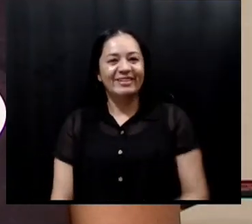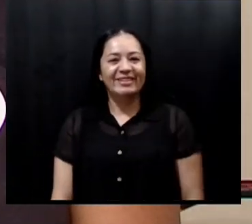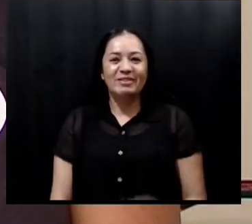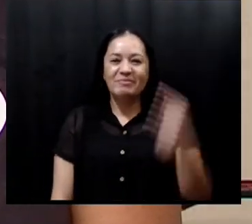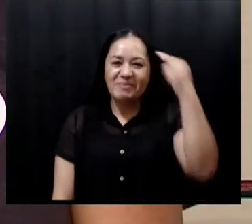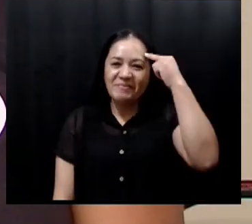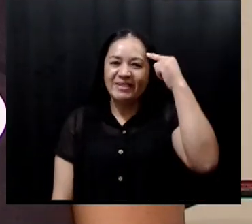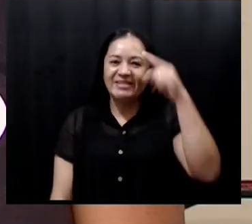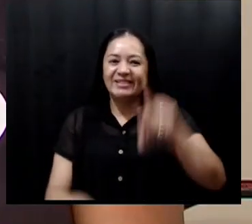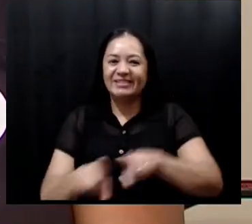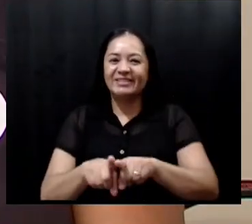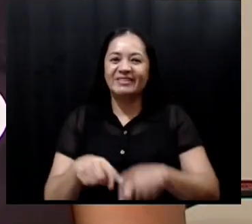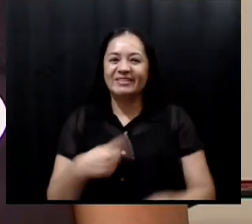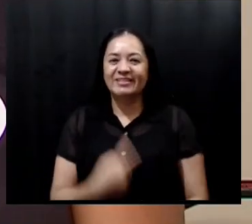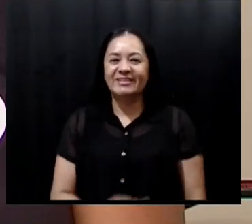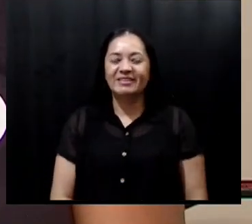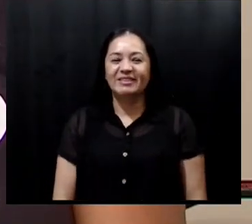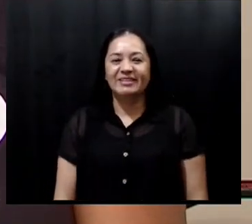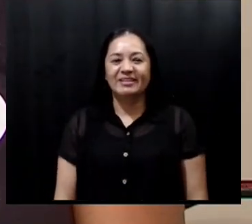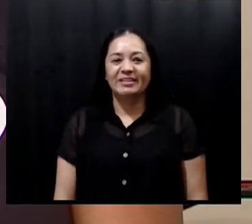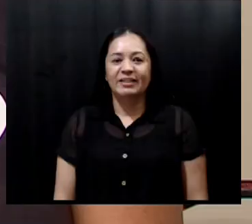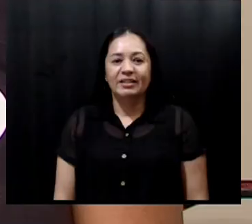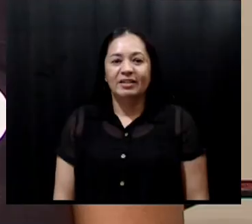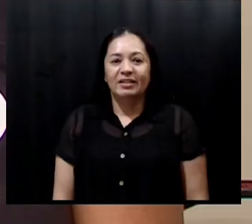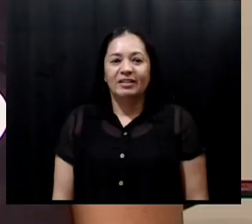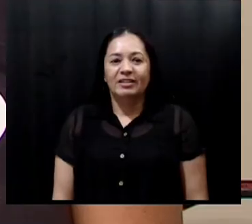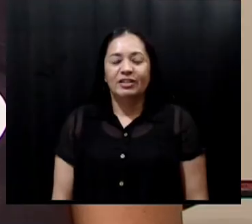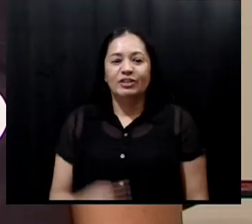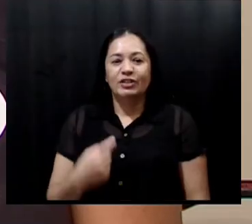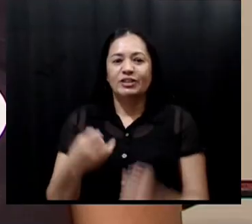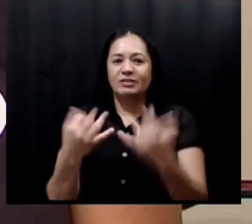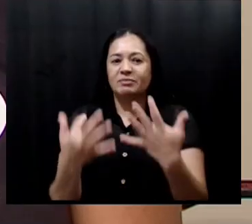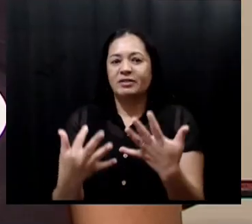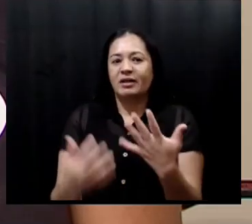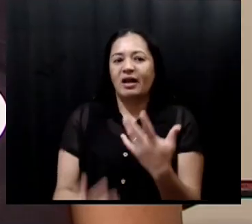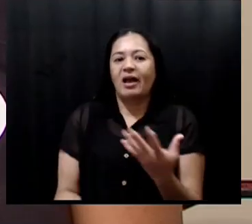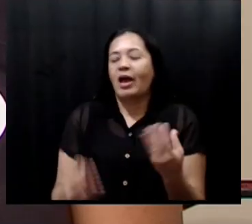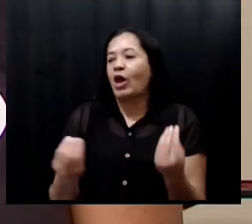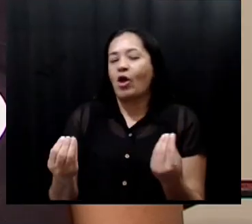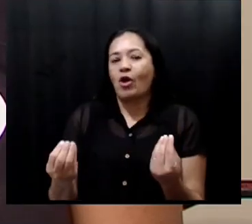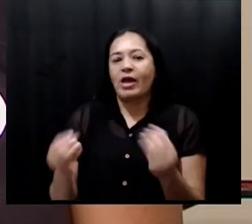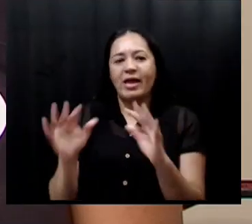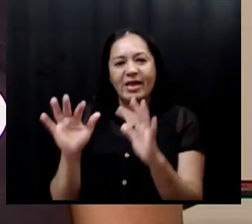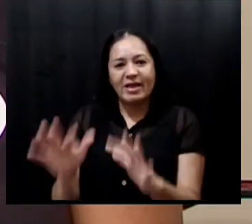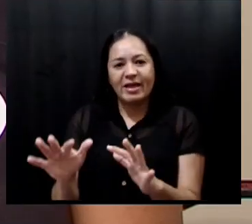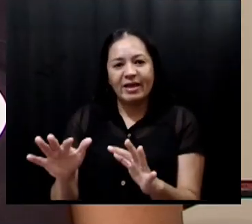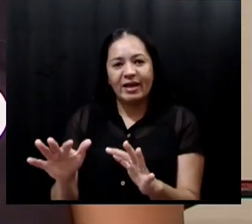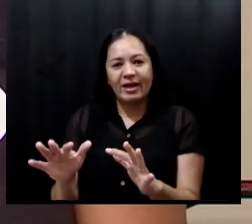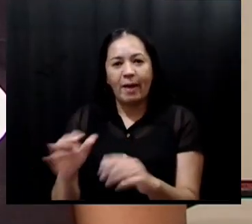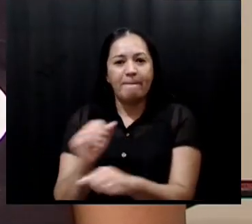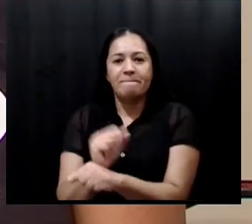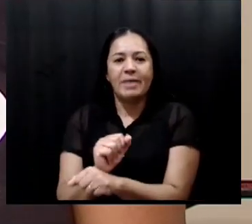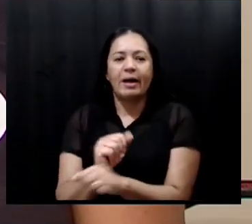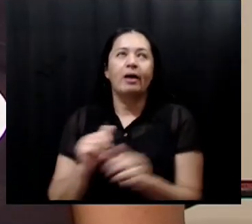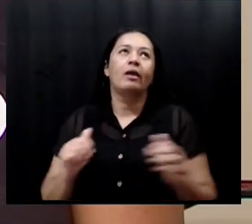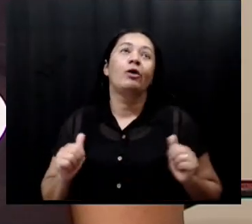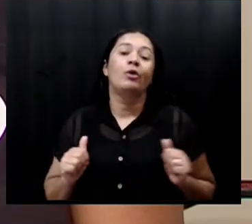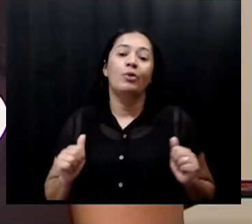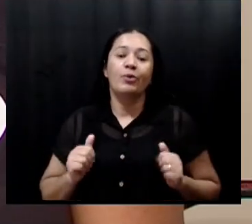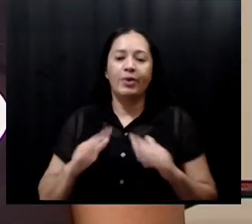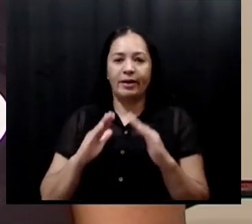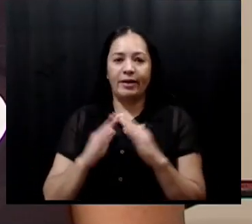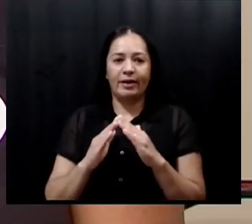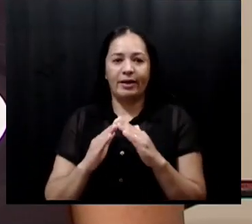ele junto. Mas assim, quando a gente fala assim, não é esse parar e ficar em casa enquanto ele vem para